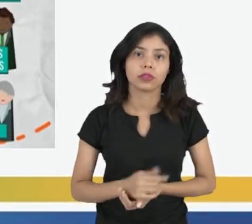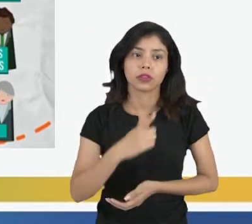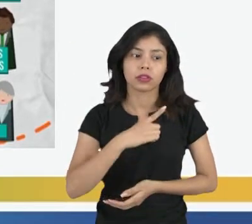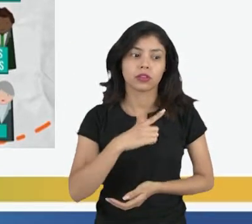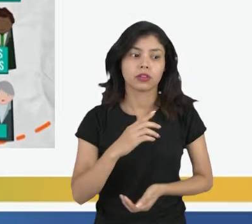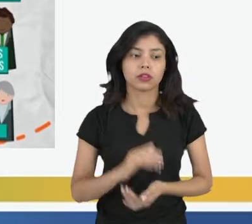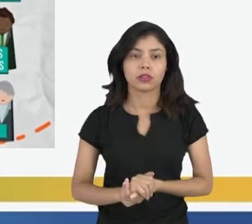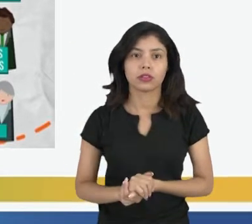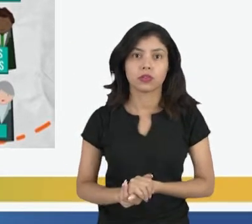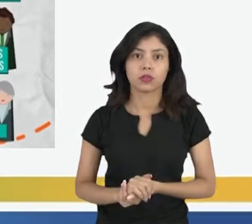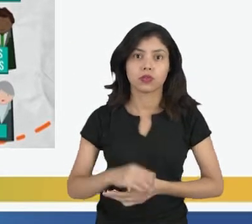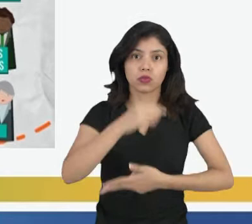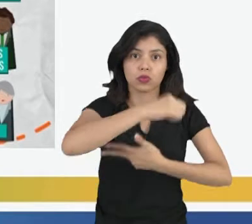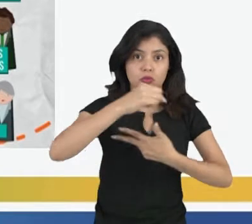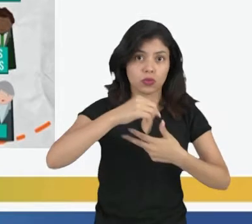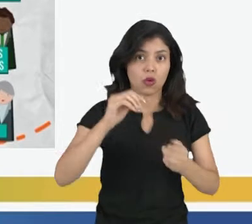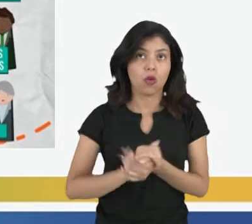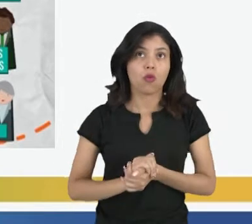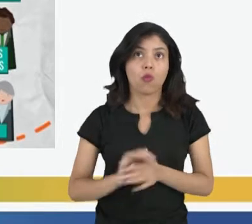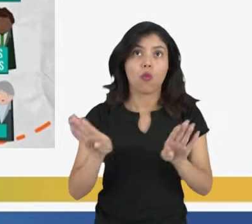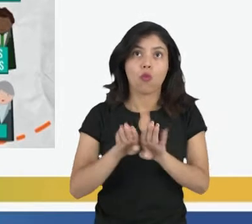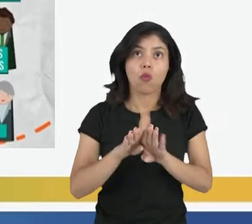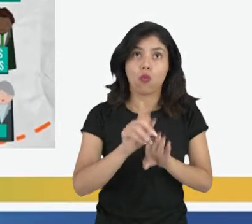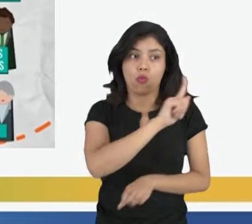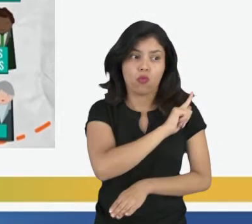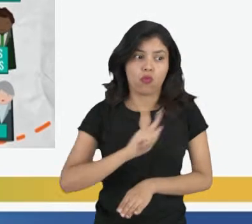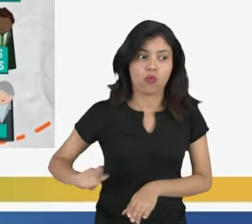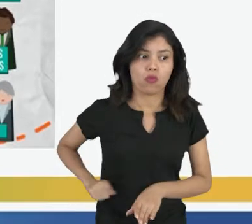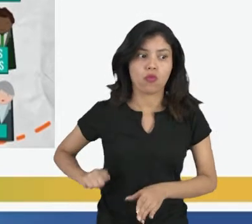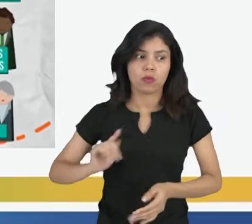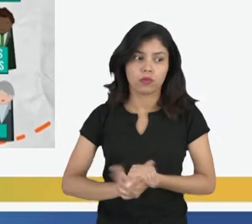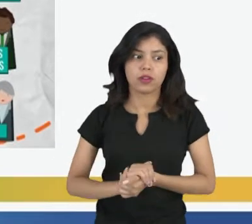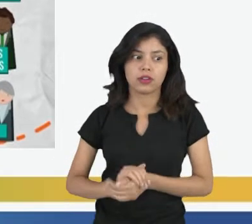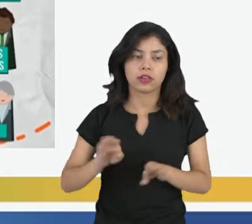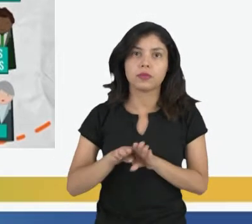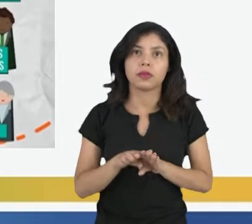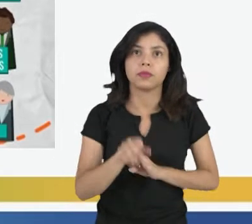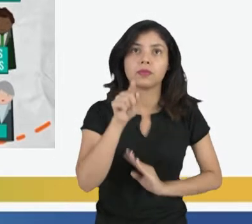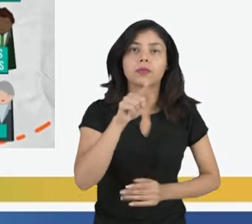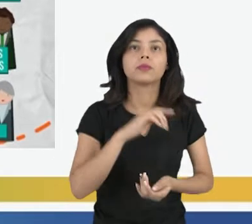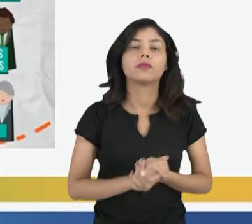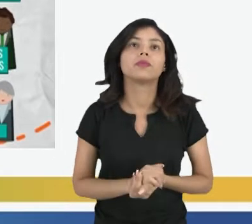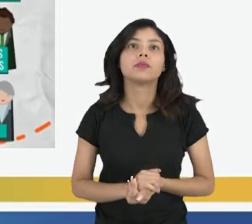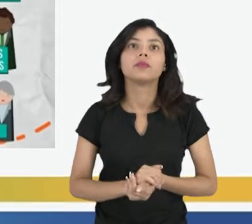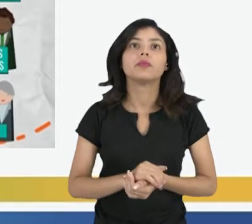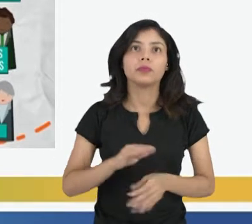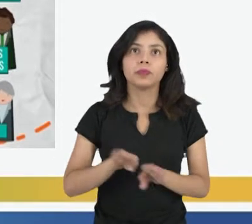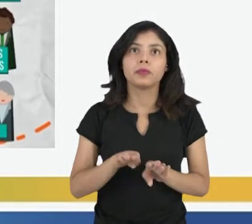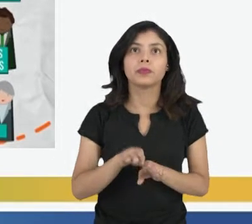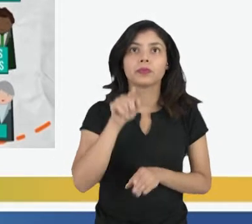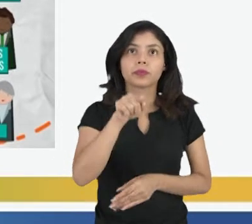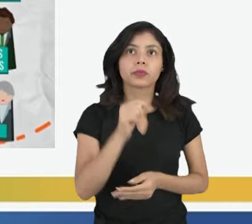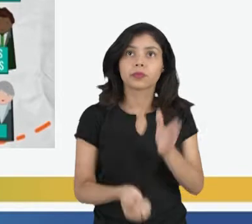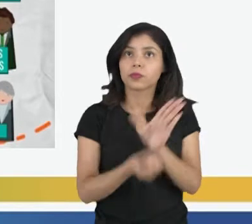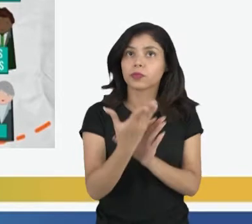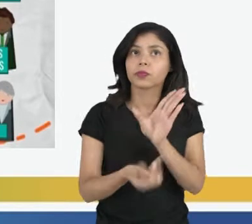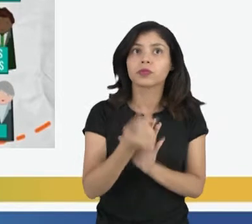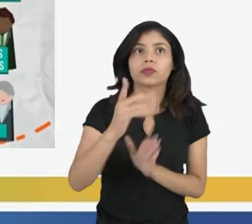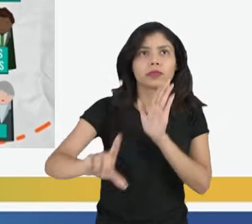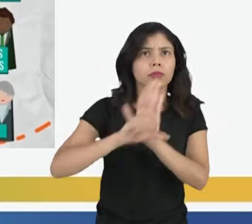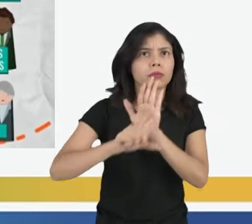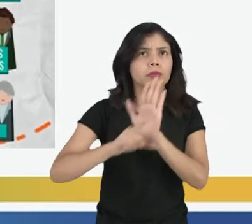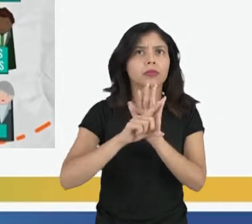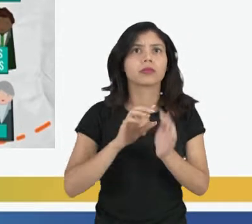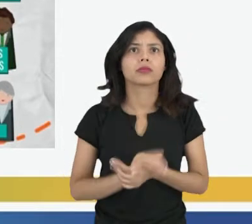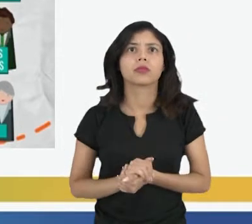estado ele tem que ter um governo é a forma como as instituições políticas e administrativas do país a luz e as